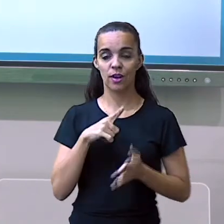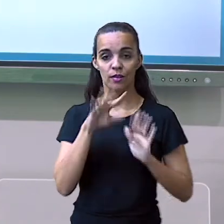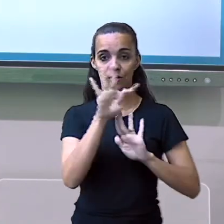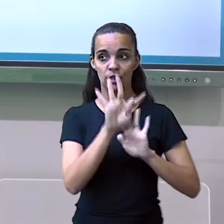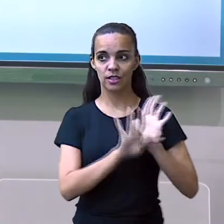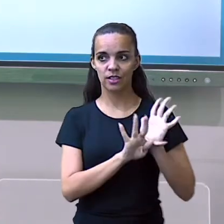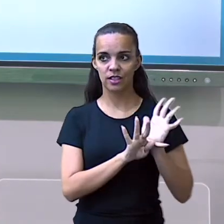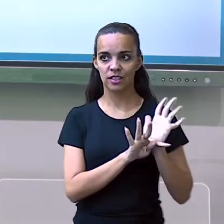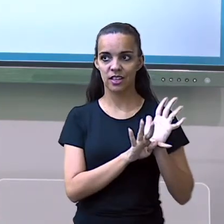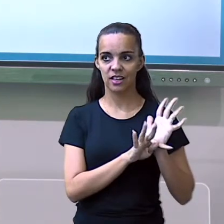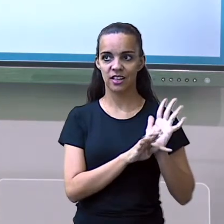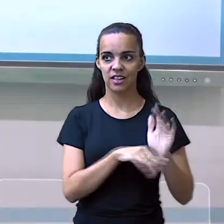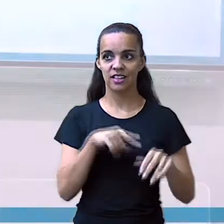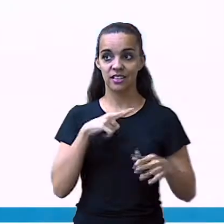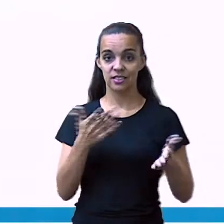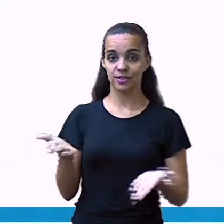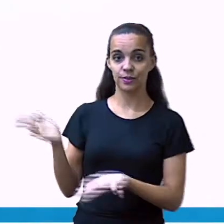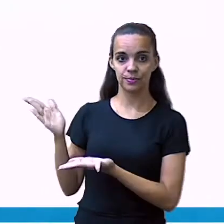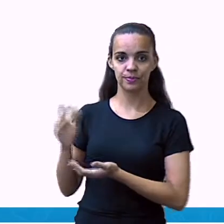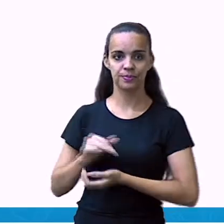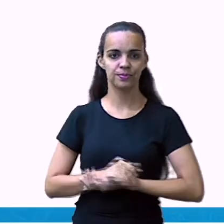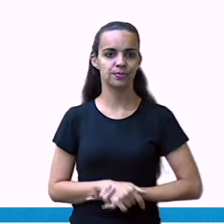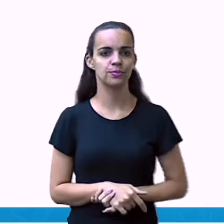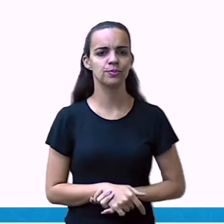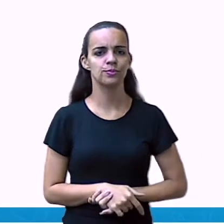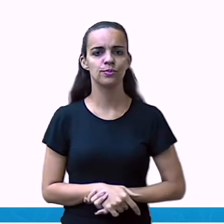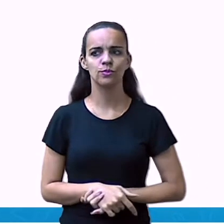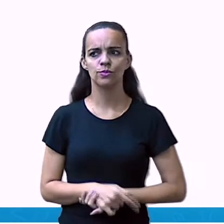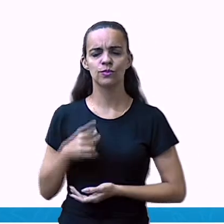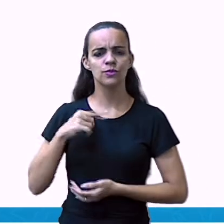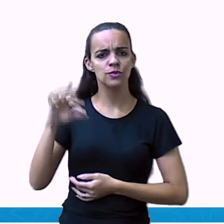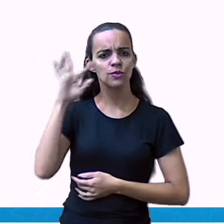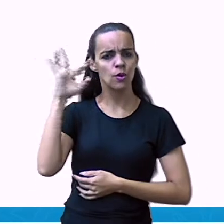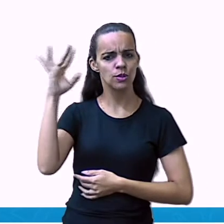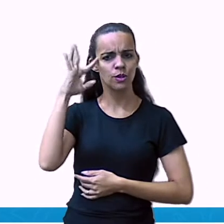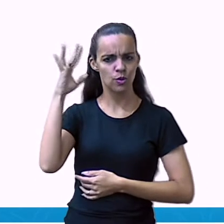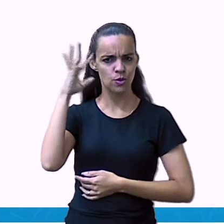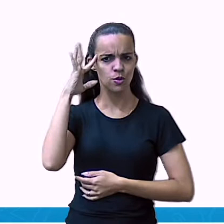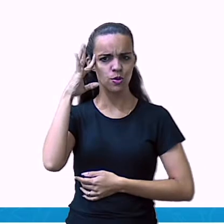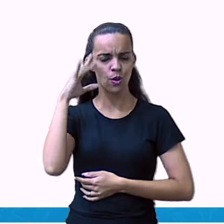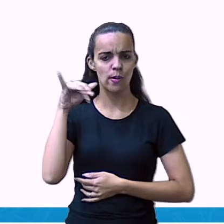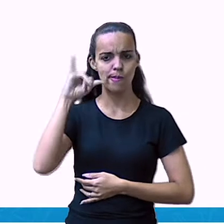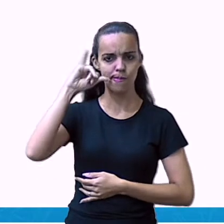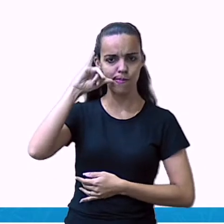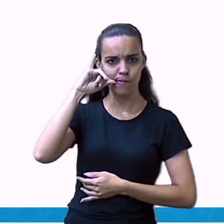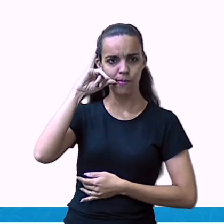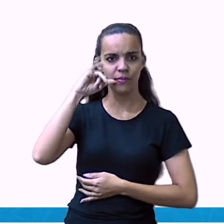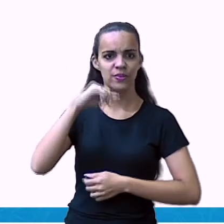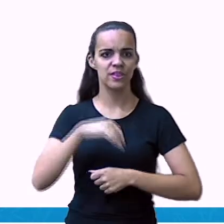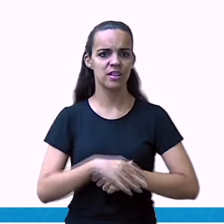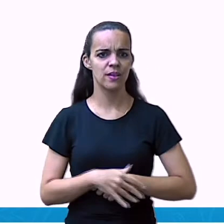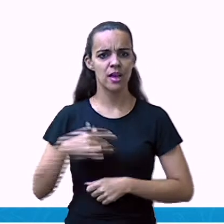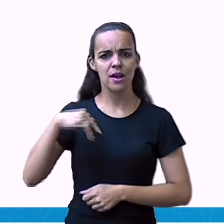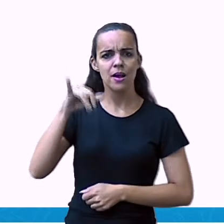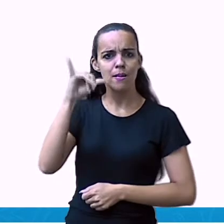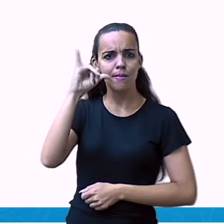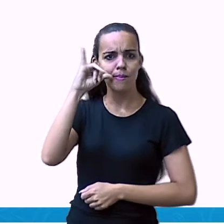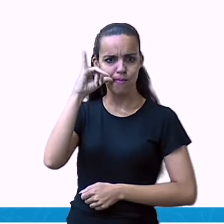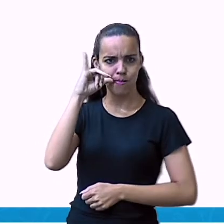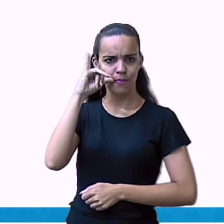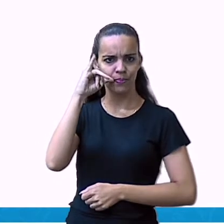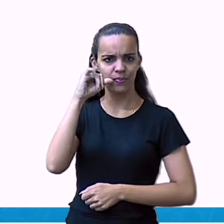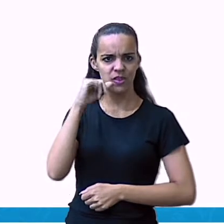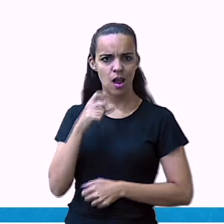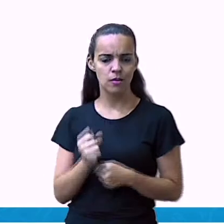texto que está na tela? Vamos lá! Os sonhos do Saci. Saci